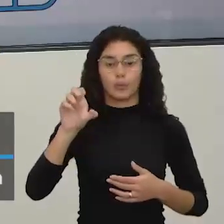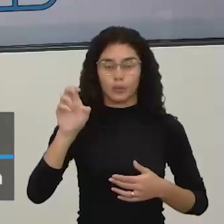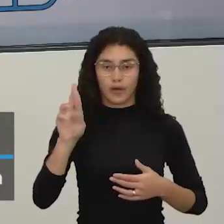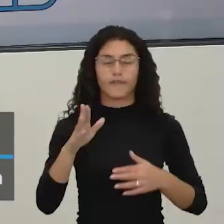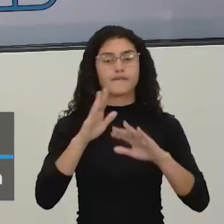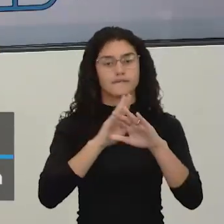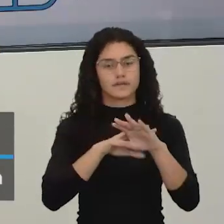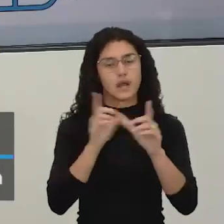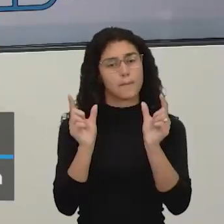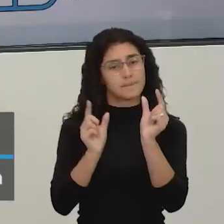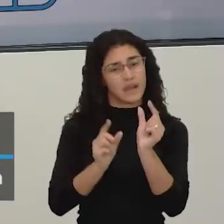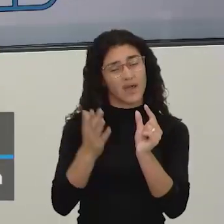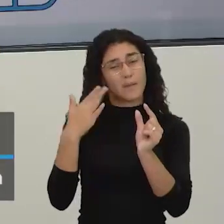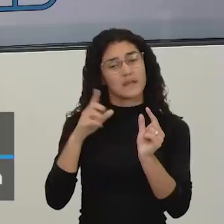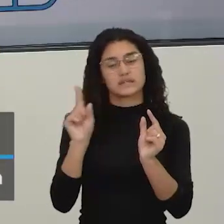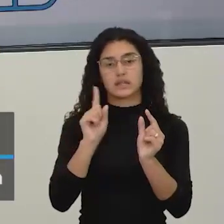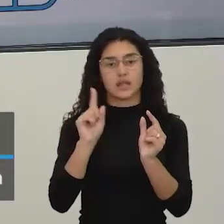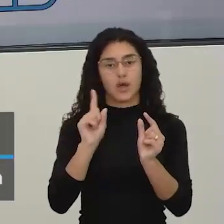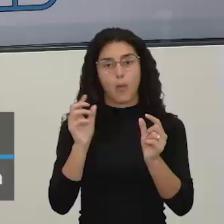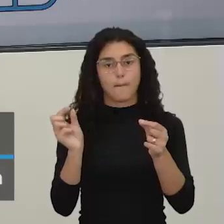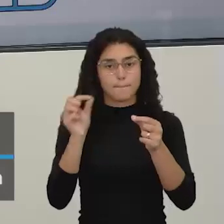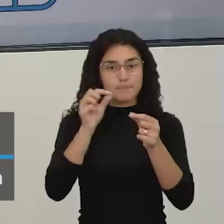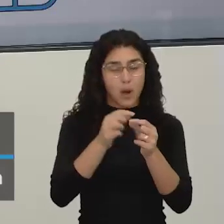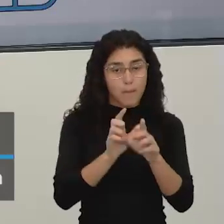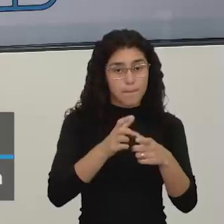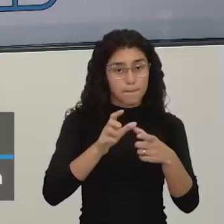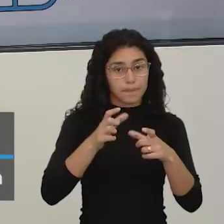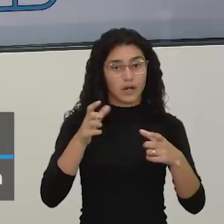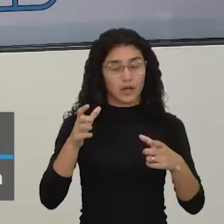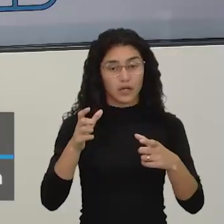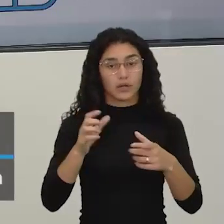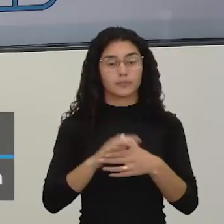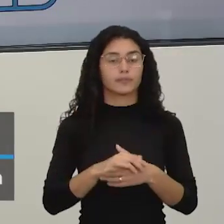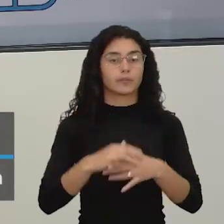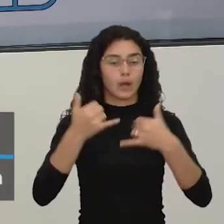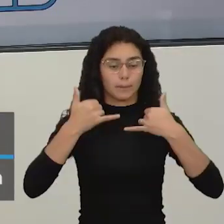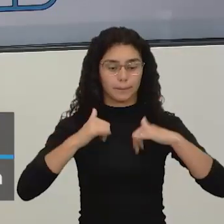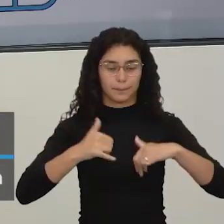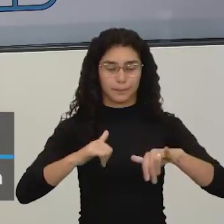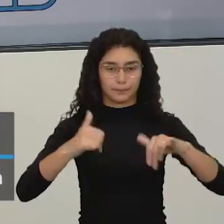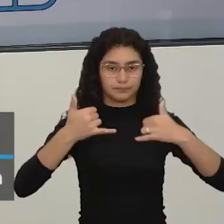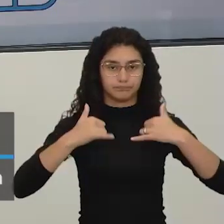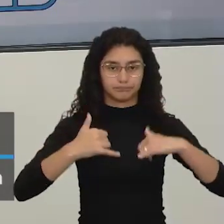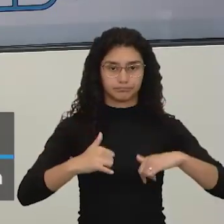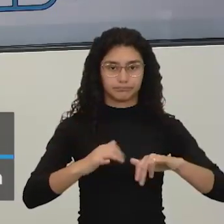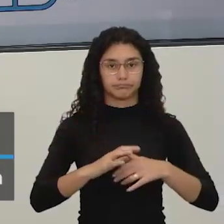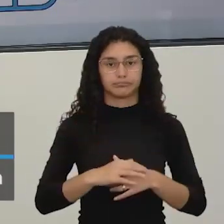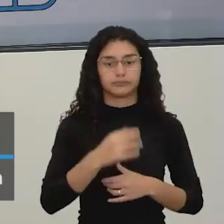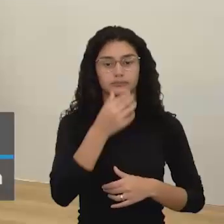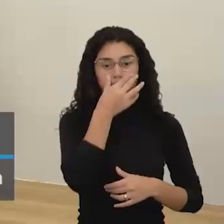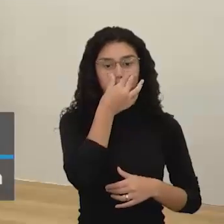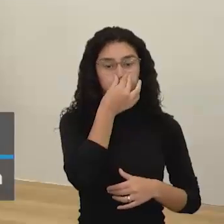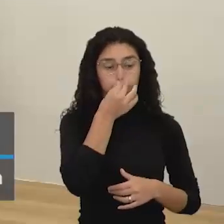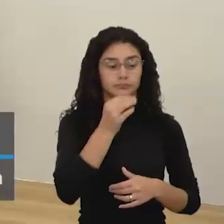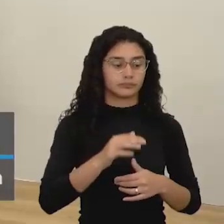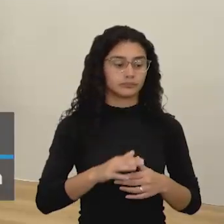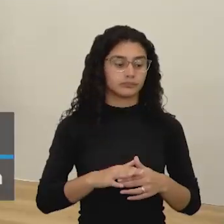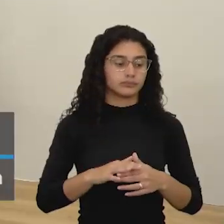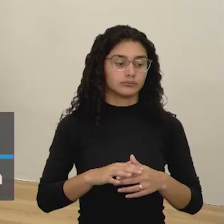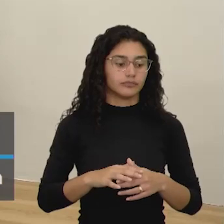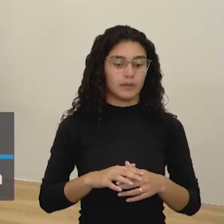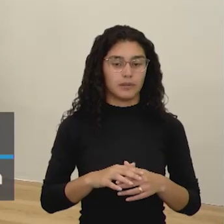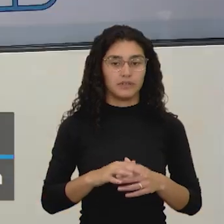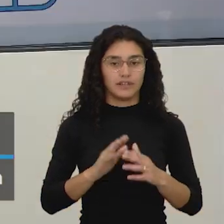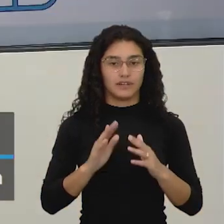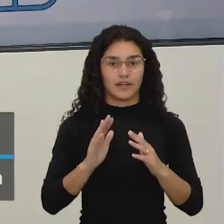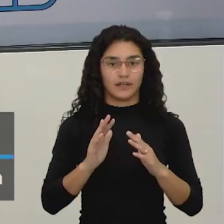pequeno complexo, mas eles não acrescentaram a questão das descargas elétricas. Da atmosfera. E aí Miller e Urey,